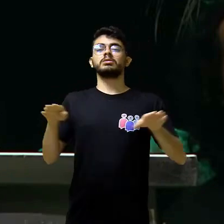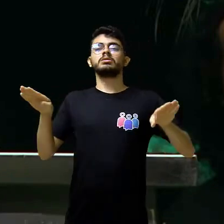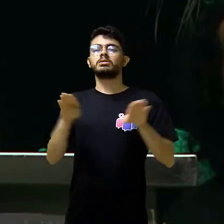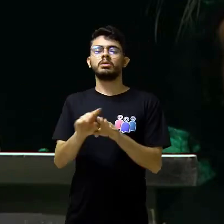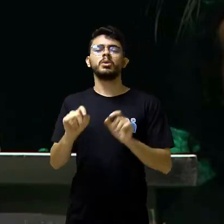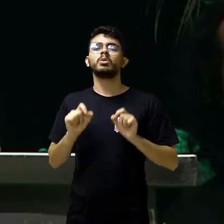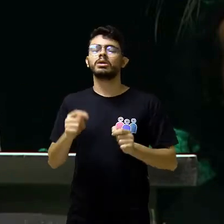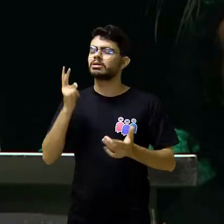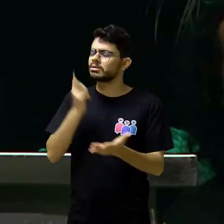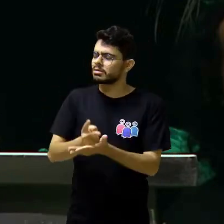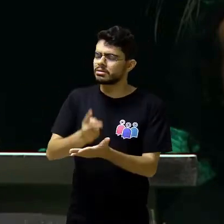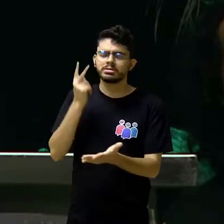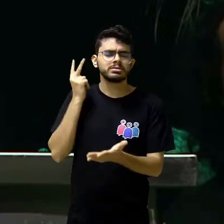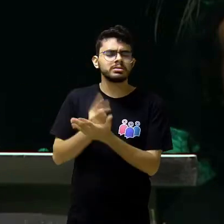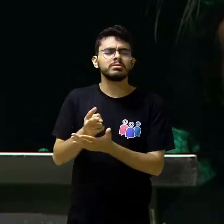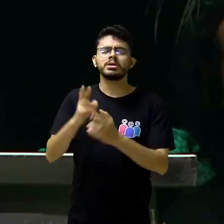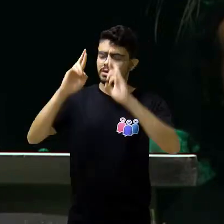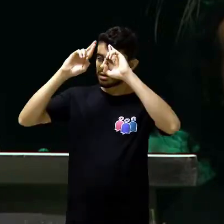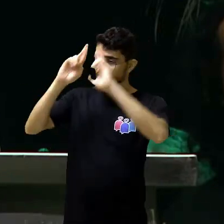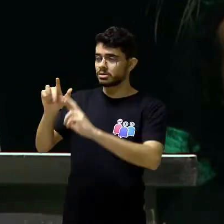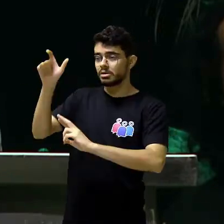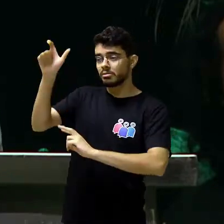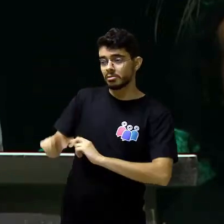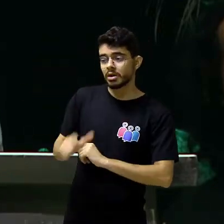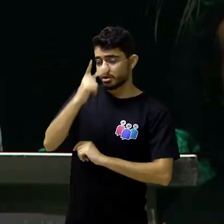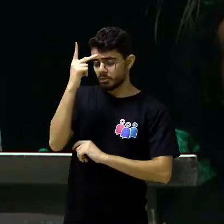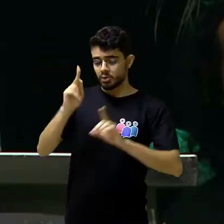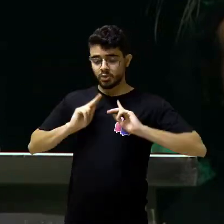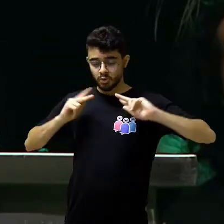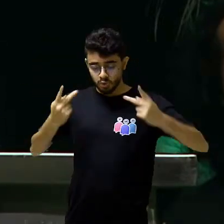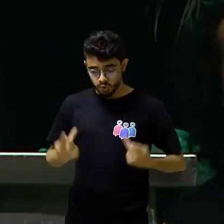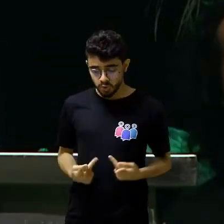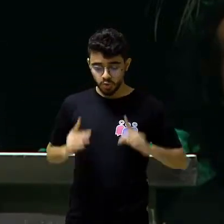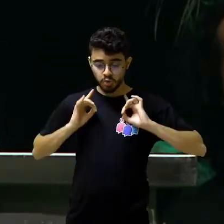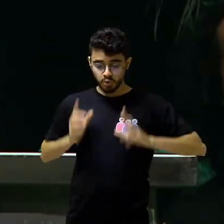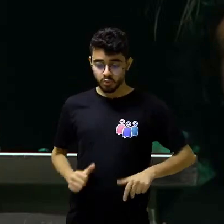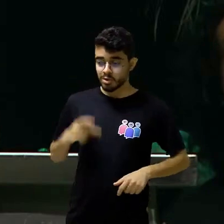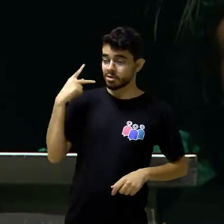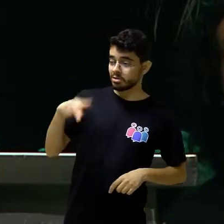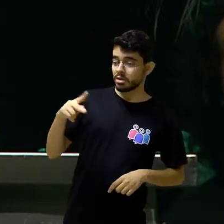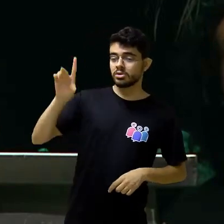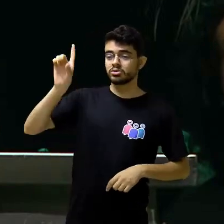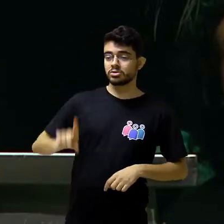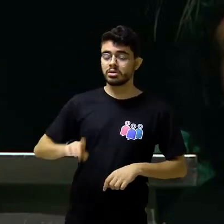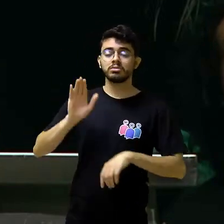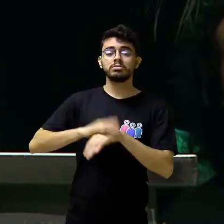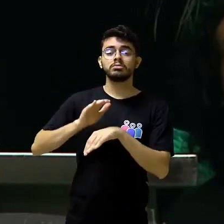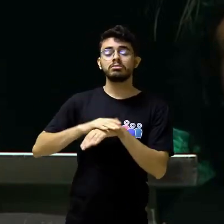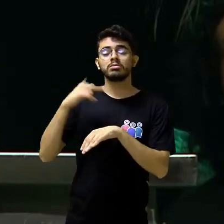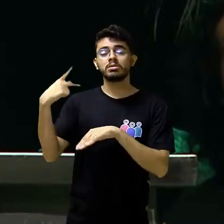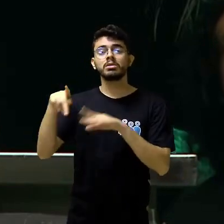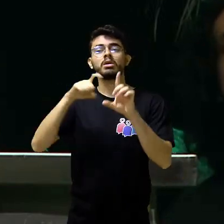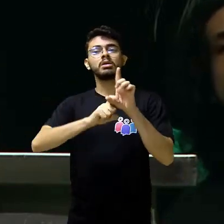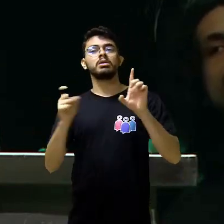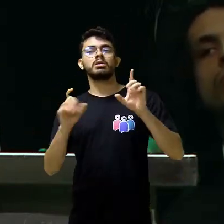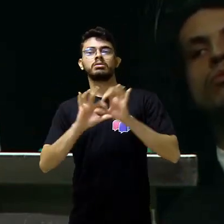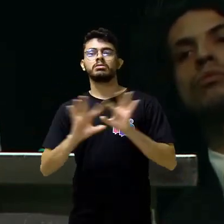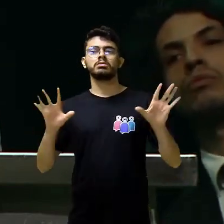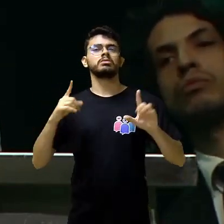respeitar a dignidade de nossos pacientes e as suas autonomias, desde